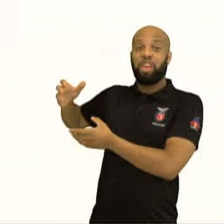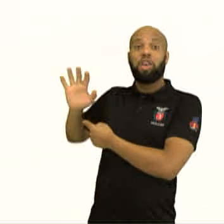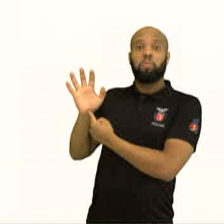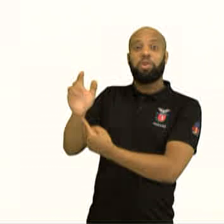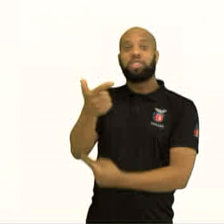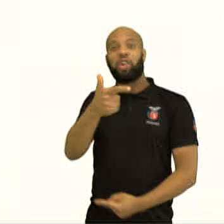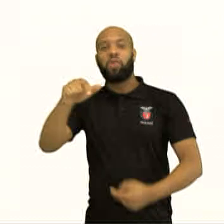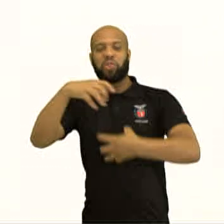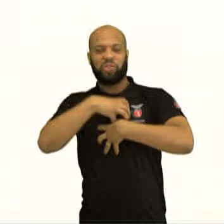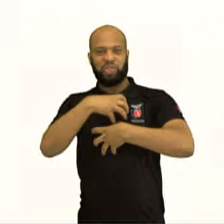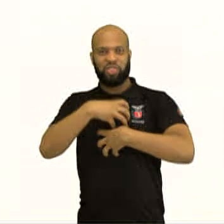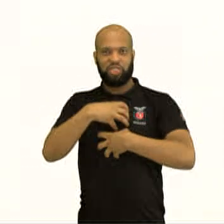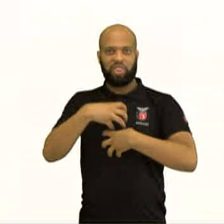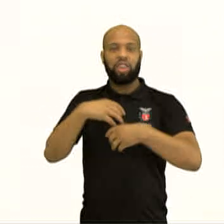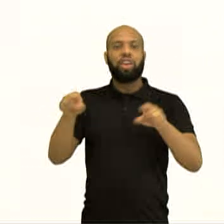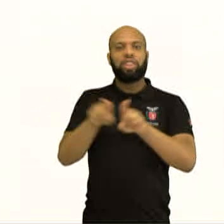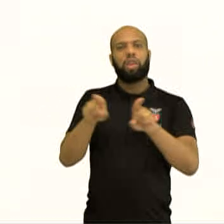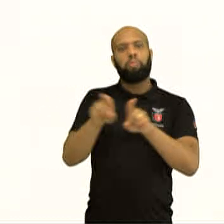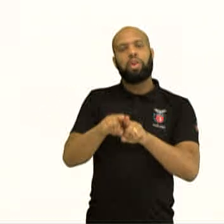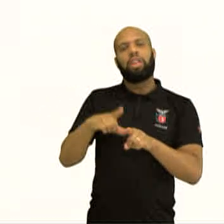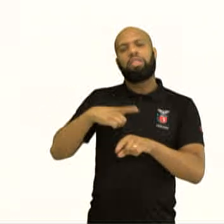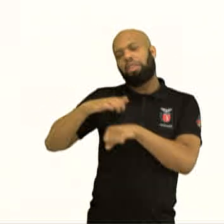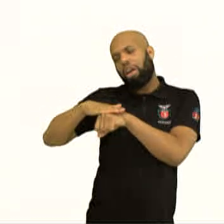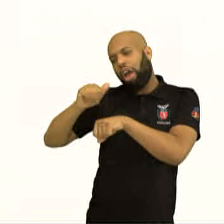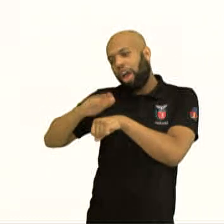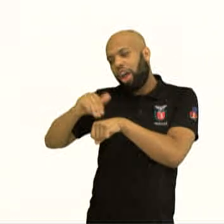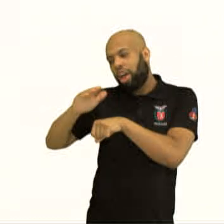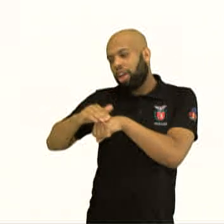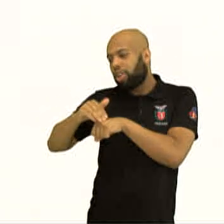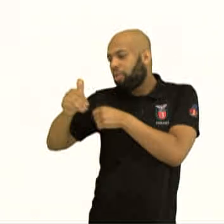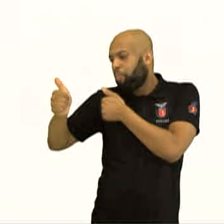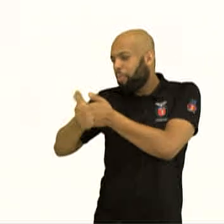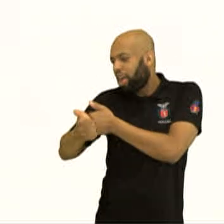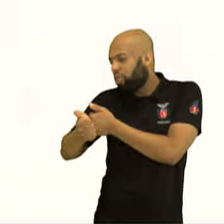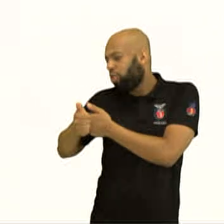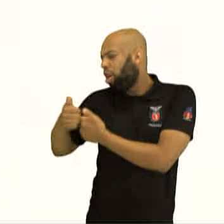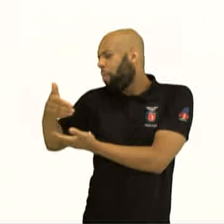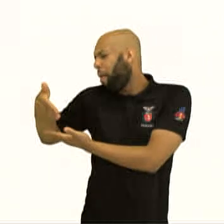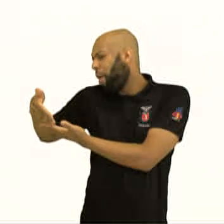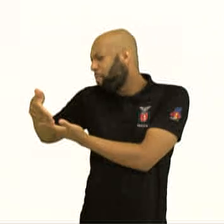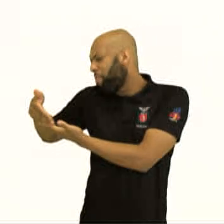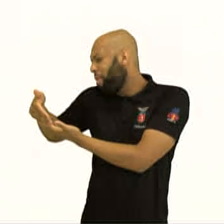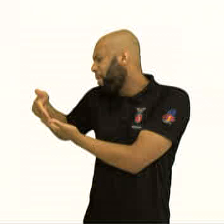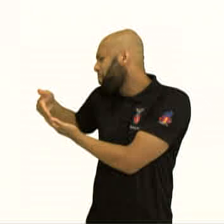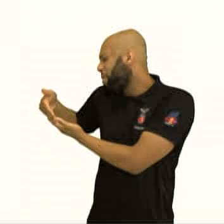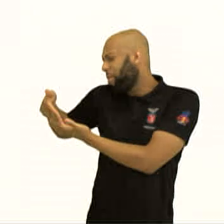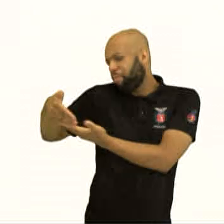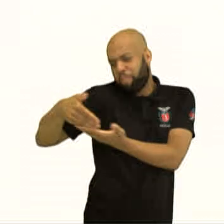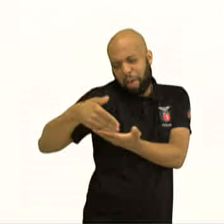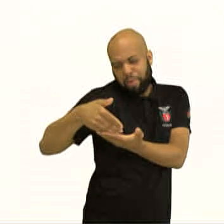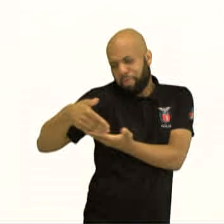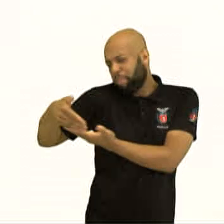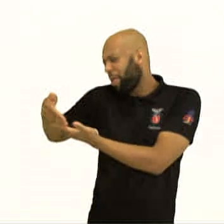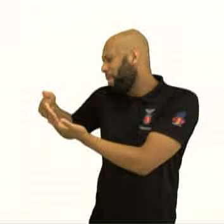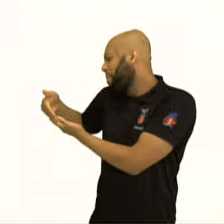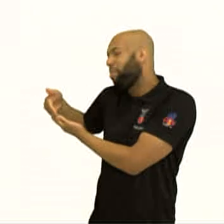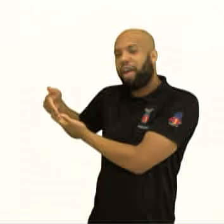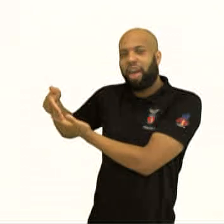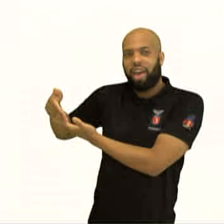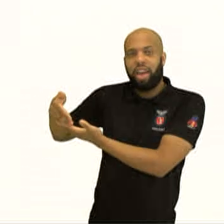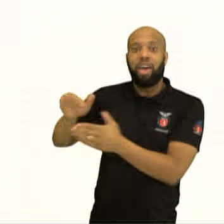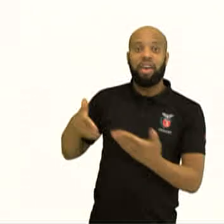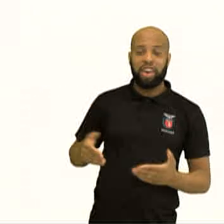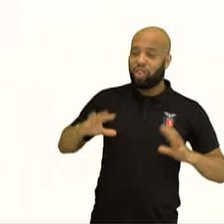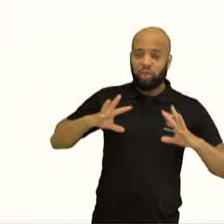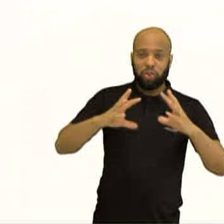e recebesse palavras de carinho junto ao ouvido. É tão pequena uma York que todos na